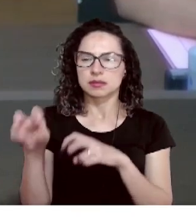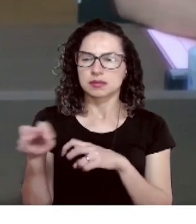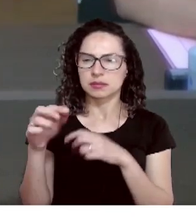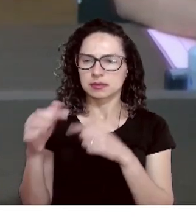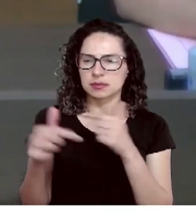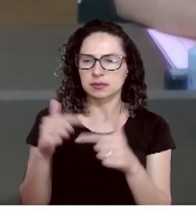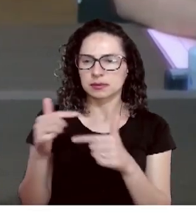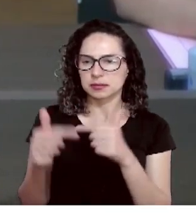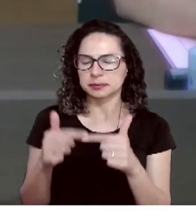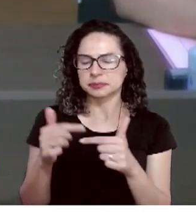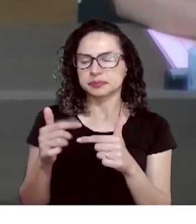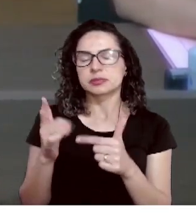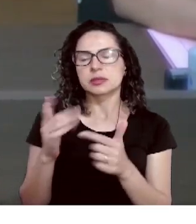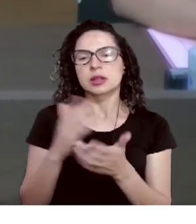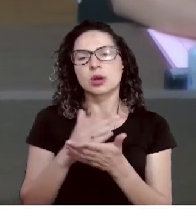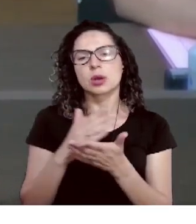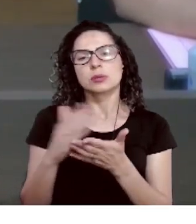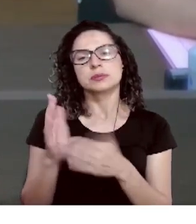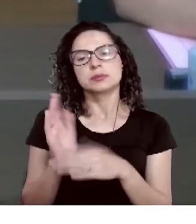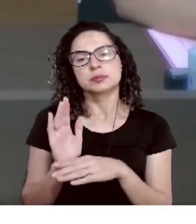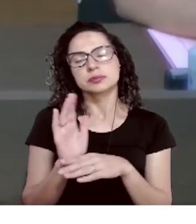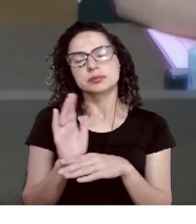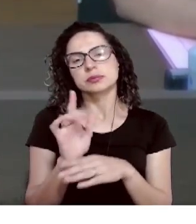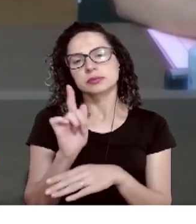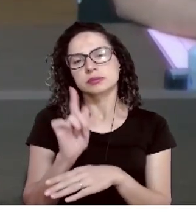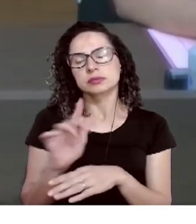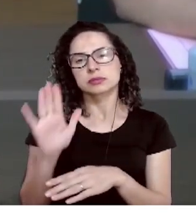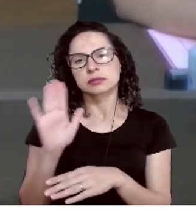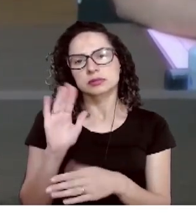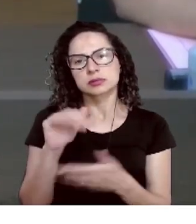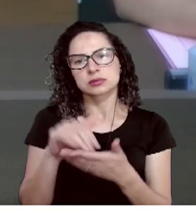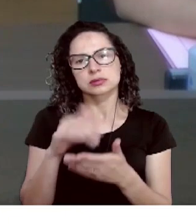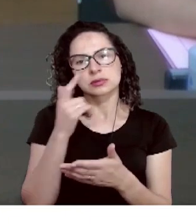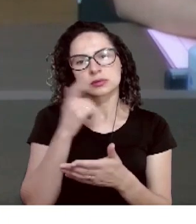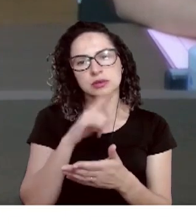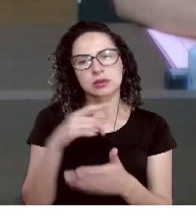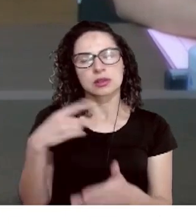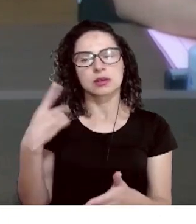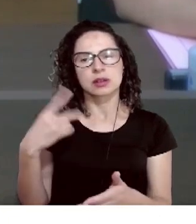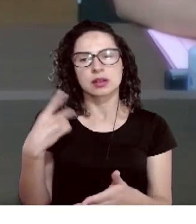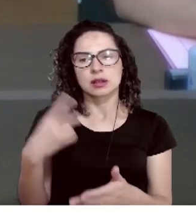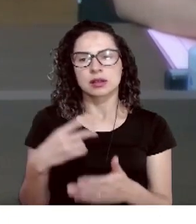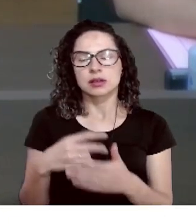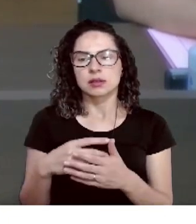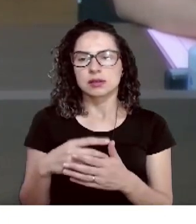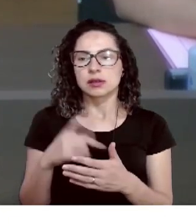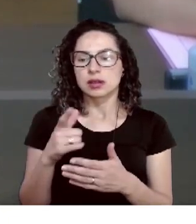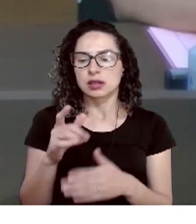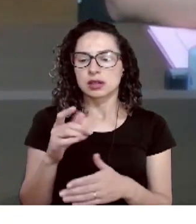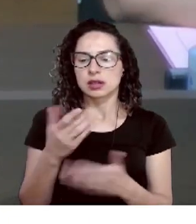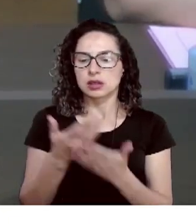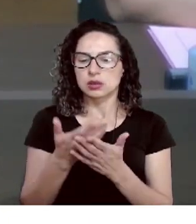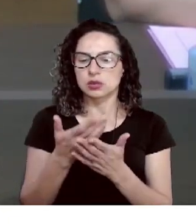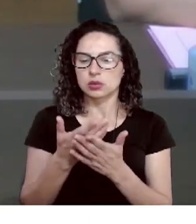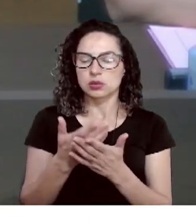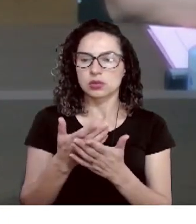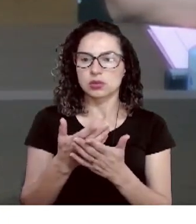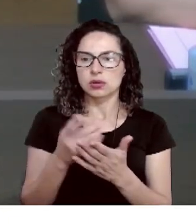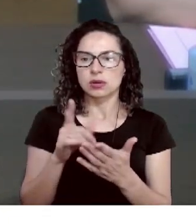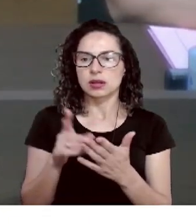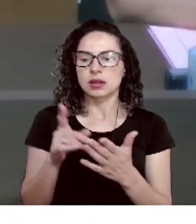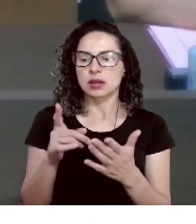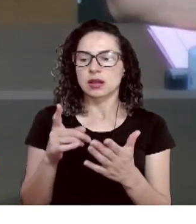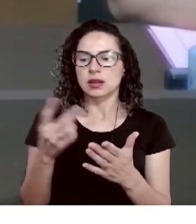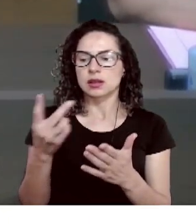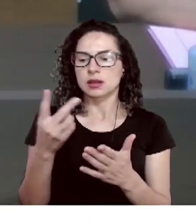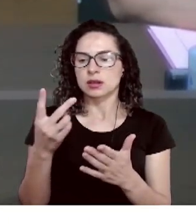começou como ajudante geral até chegar ao cargo de vereador. Cursou até o segundo ano de direito, de